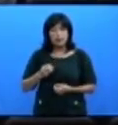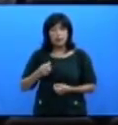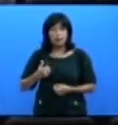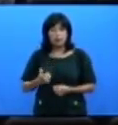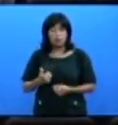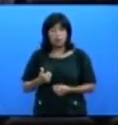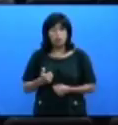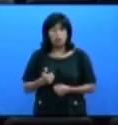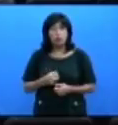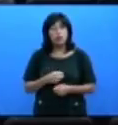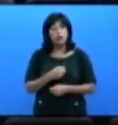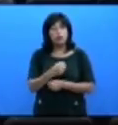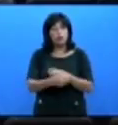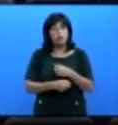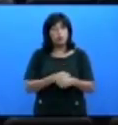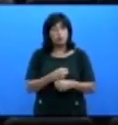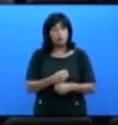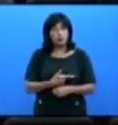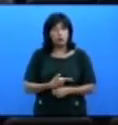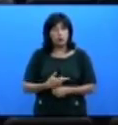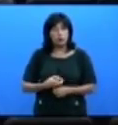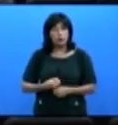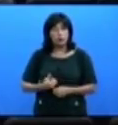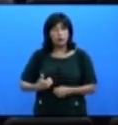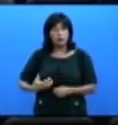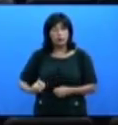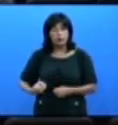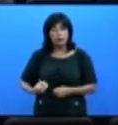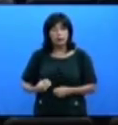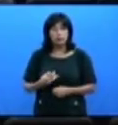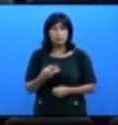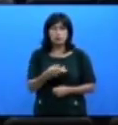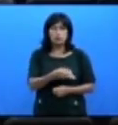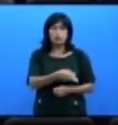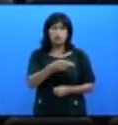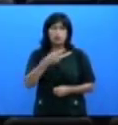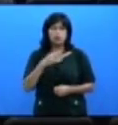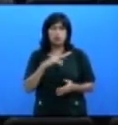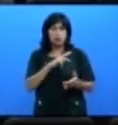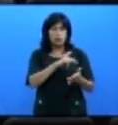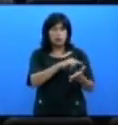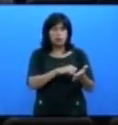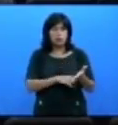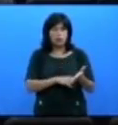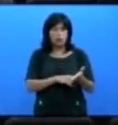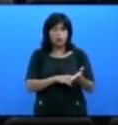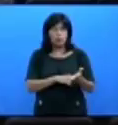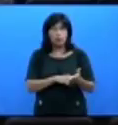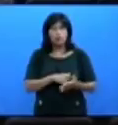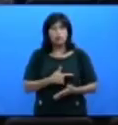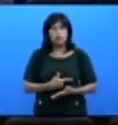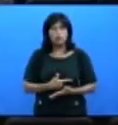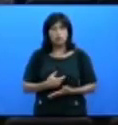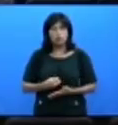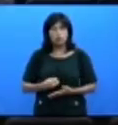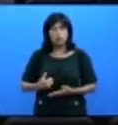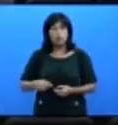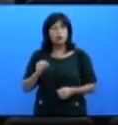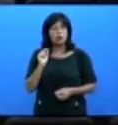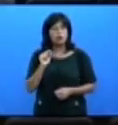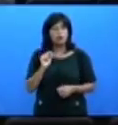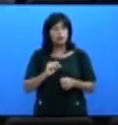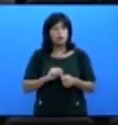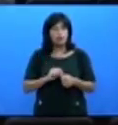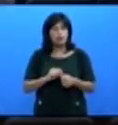C01-1181-2010, de 26 de novembro de 2010, em resposta ao requerimento 353-2010, de autoria da